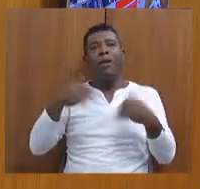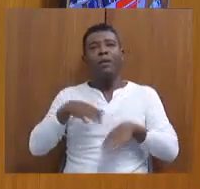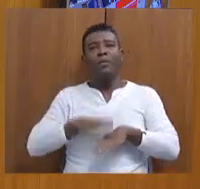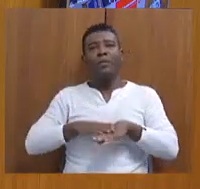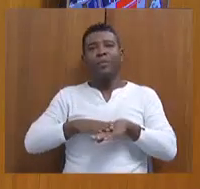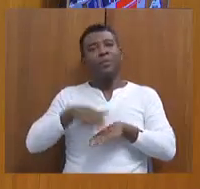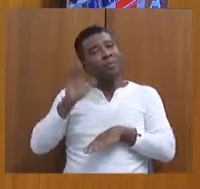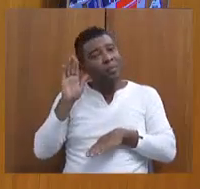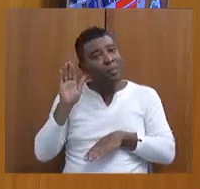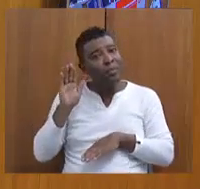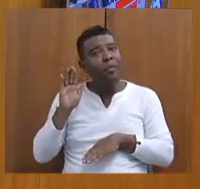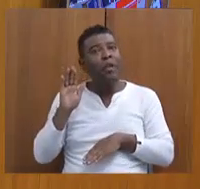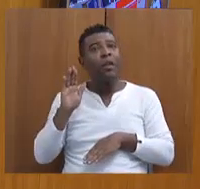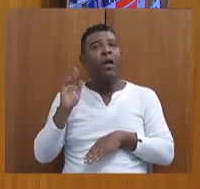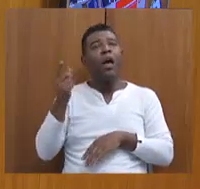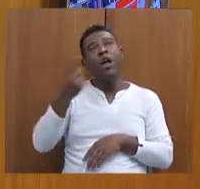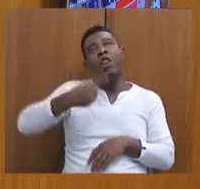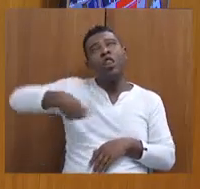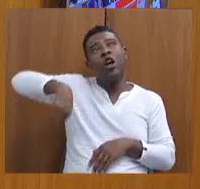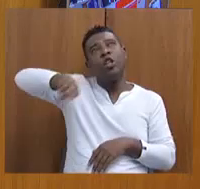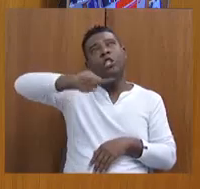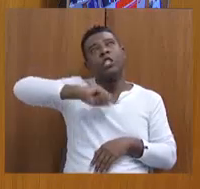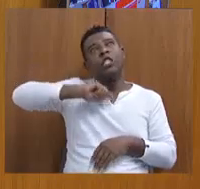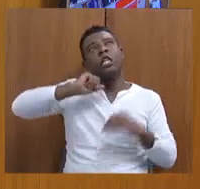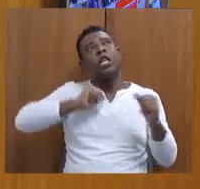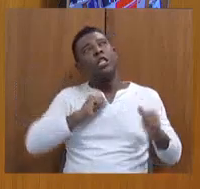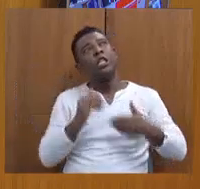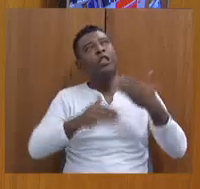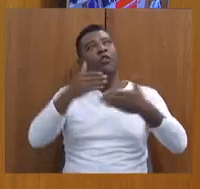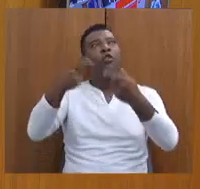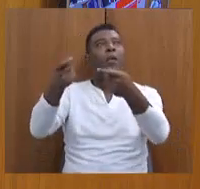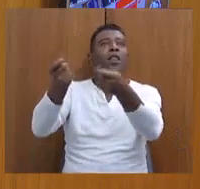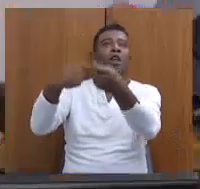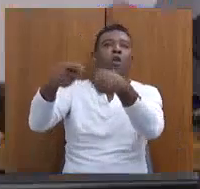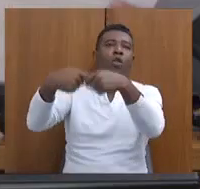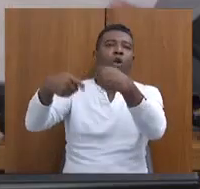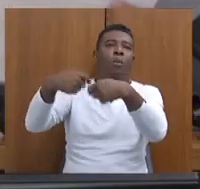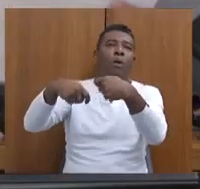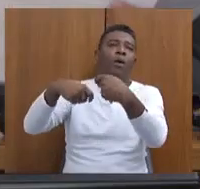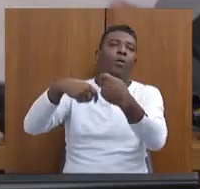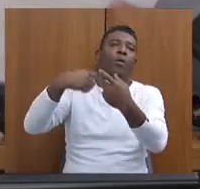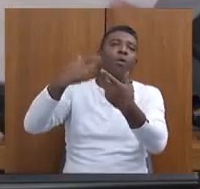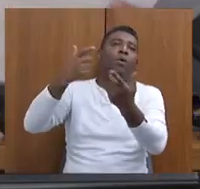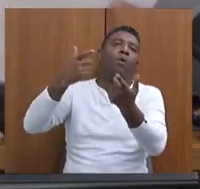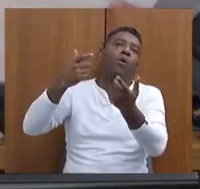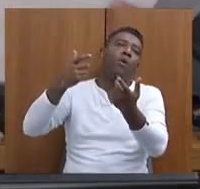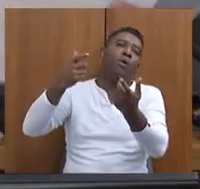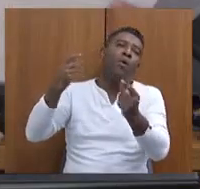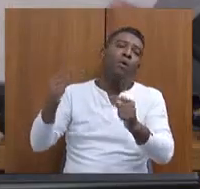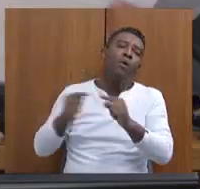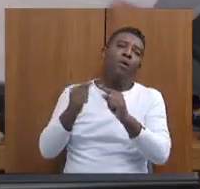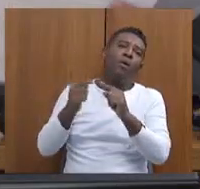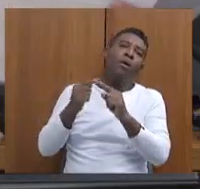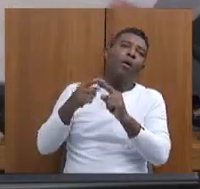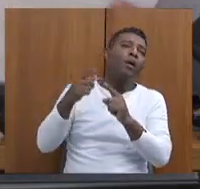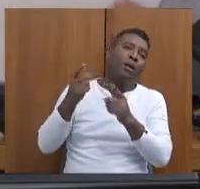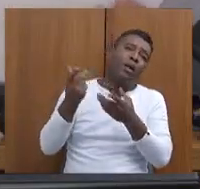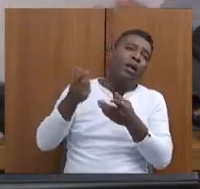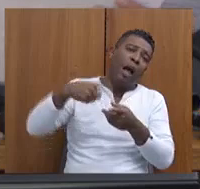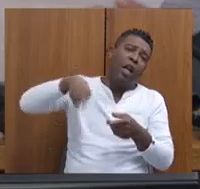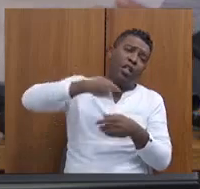nossa o nosso desenvolvimento econômico que mais que a gente já é evoluiu muito né